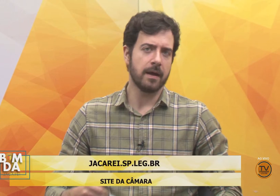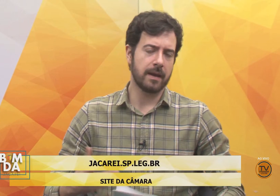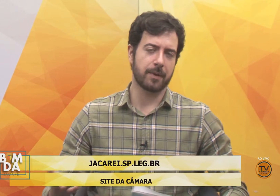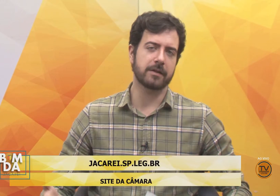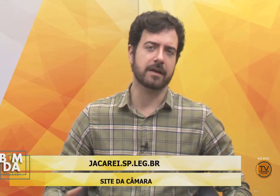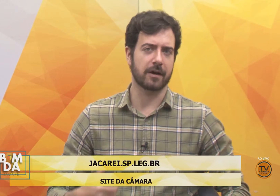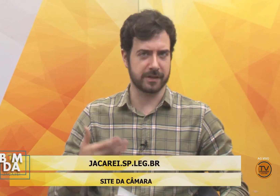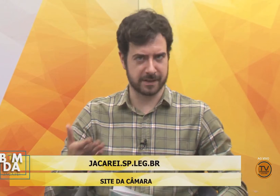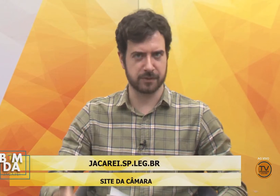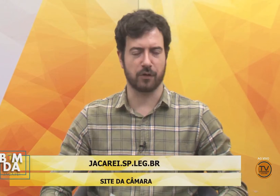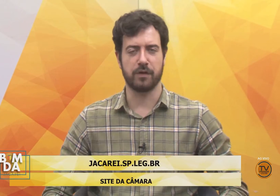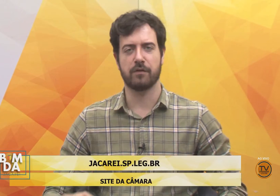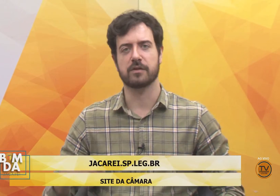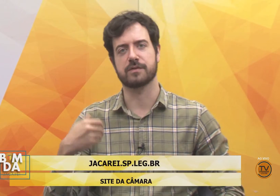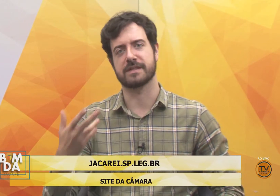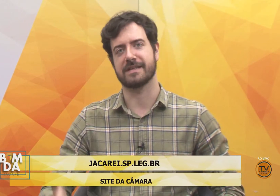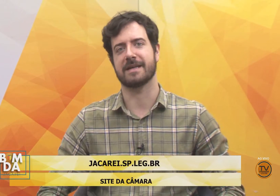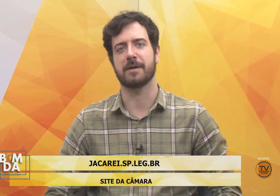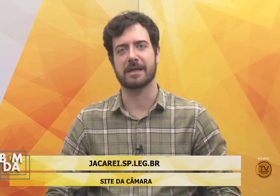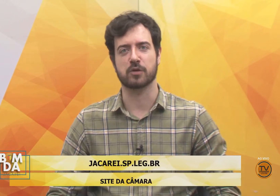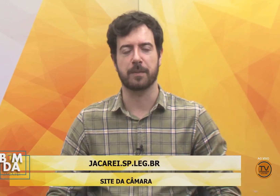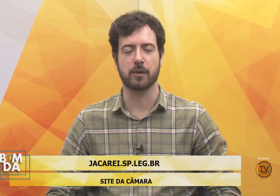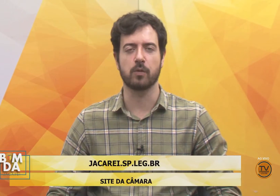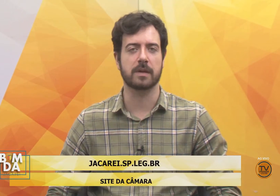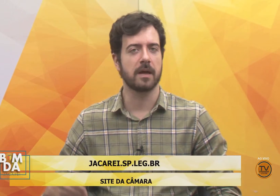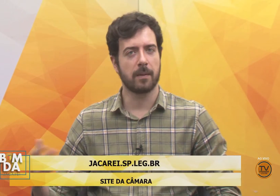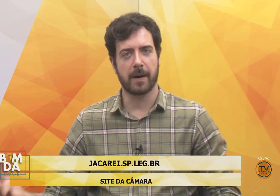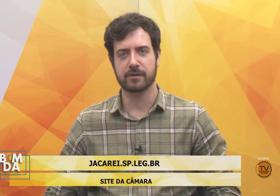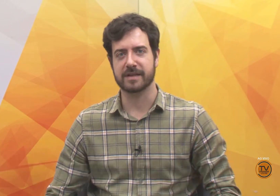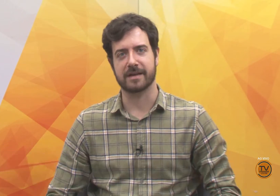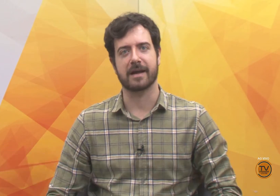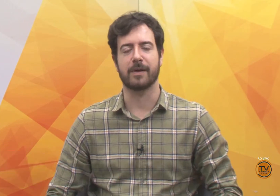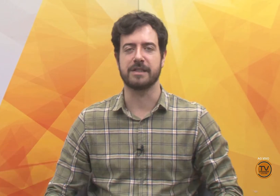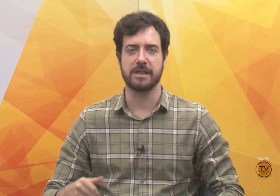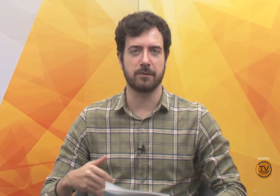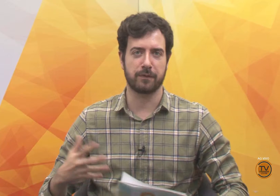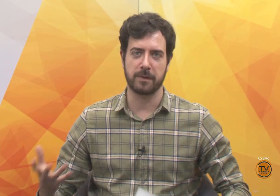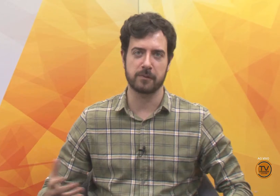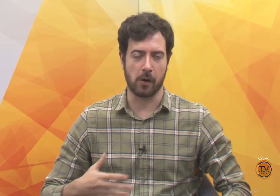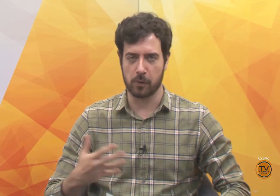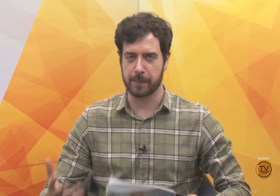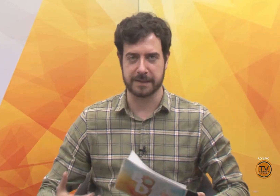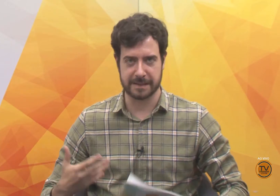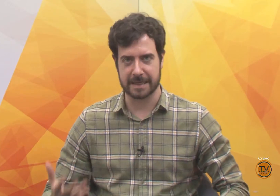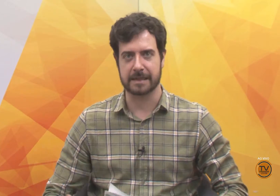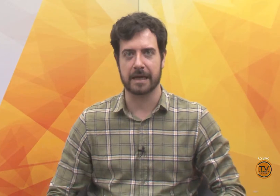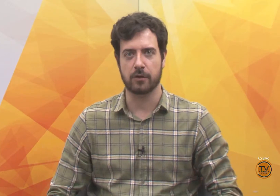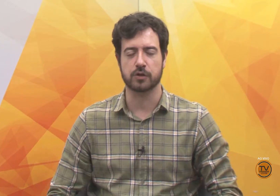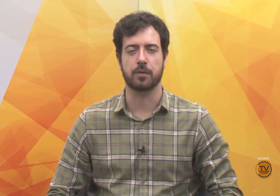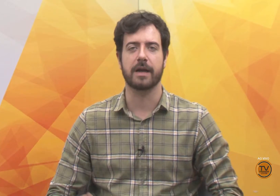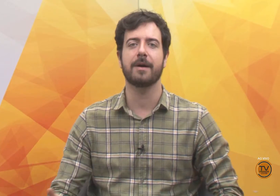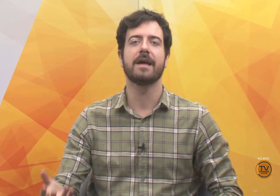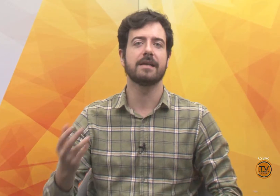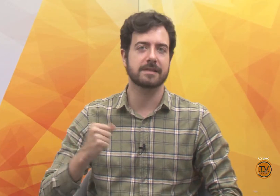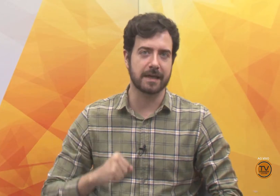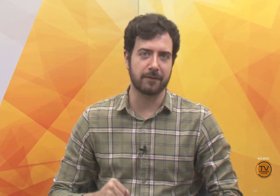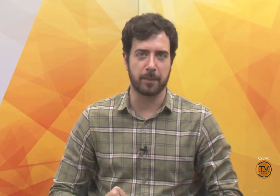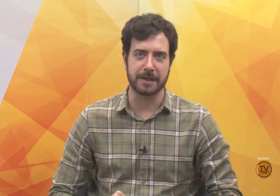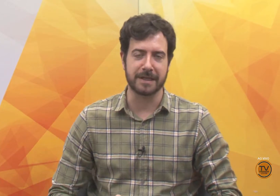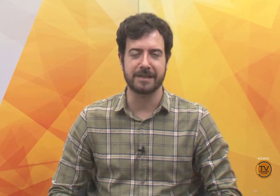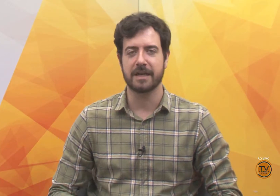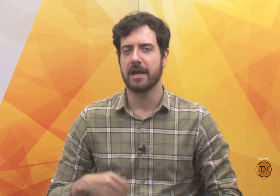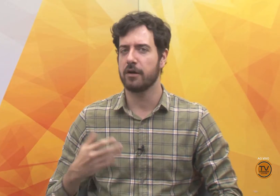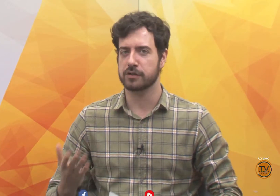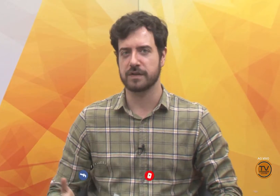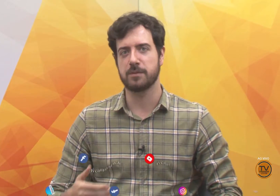jacareí.sp.leg.br. Lembrando, é claro, que estamos ao vivo, então se você quiser mandar sua pergunta para o secretário Edinho, enfim, algo para a gente tratar aqui no nosso programa, escreva